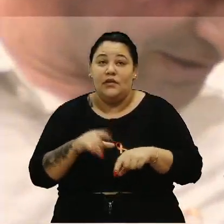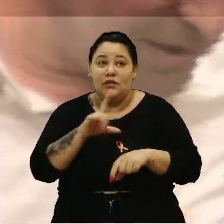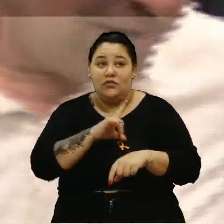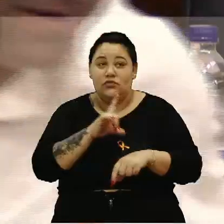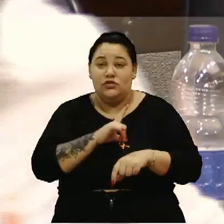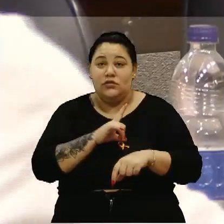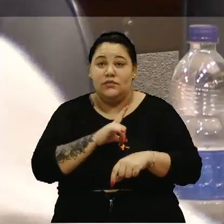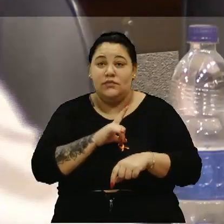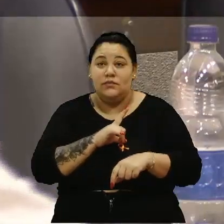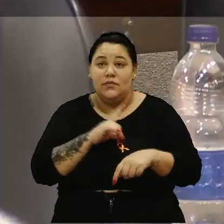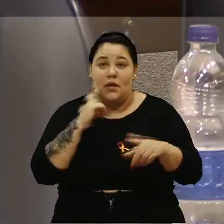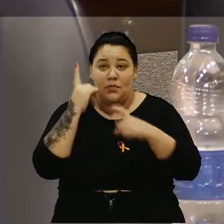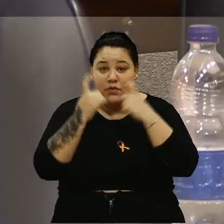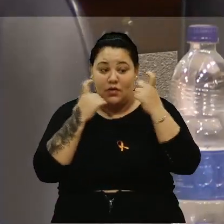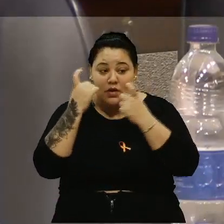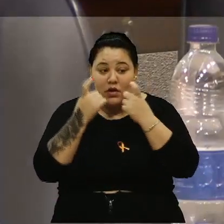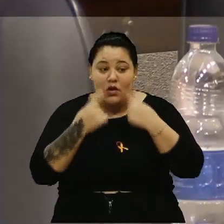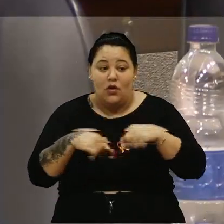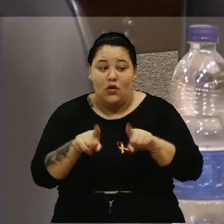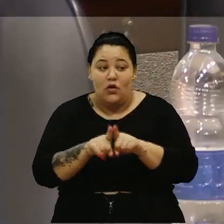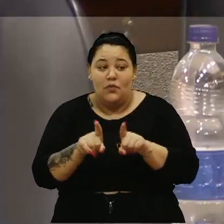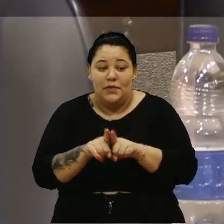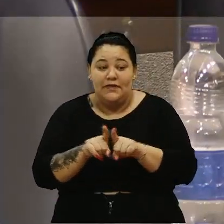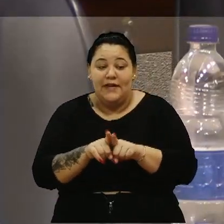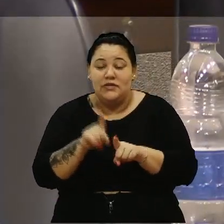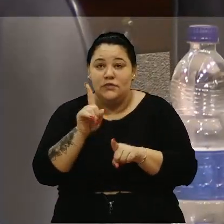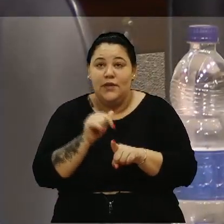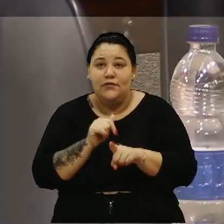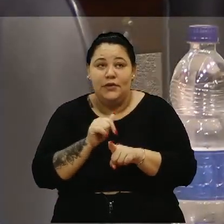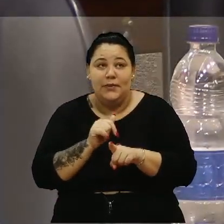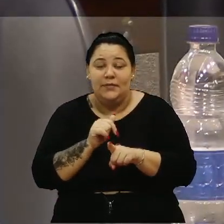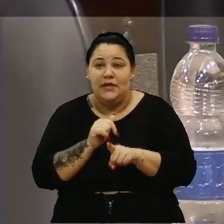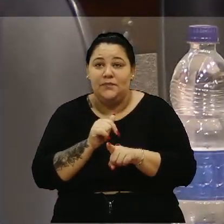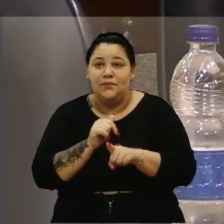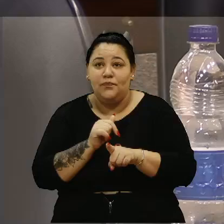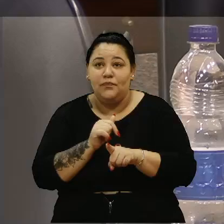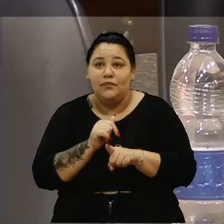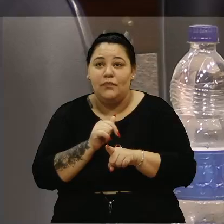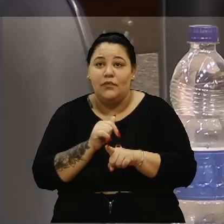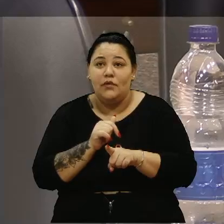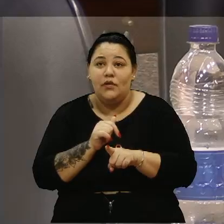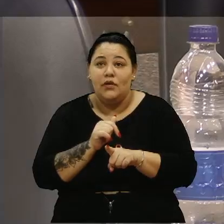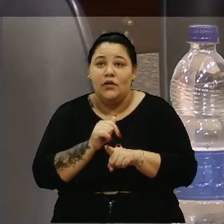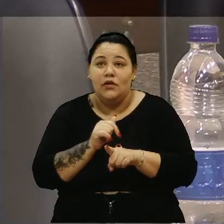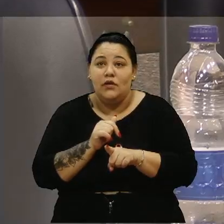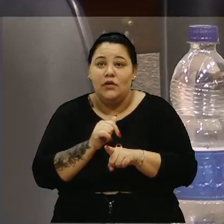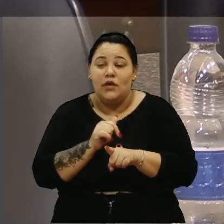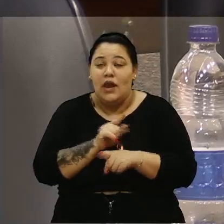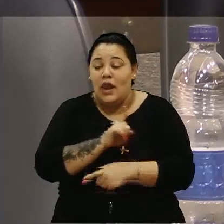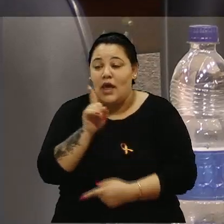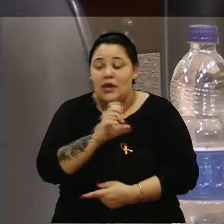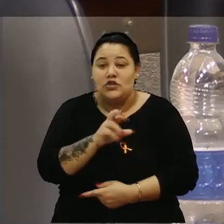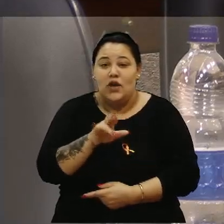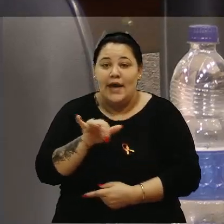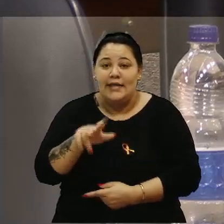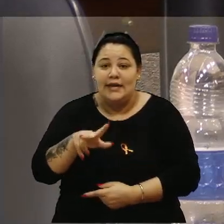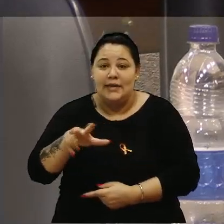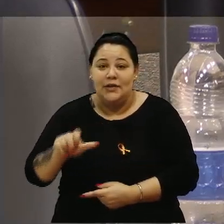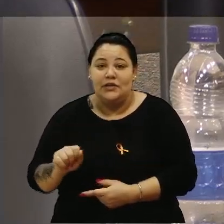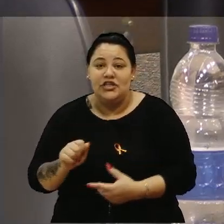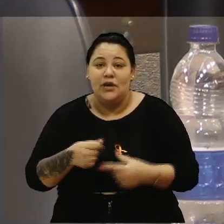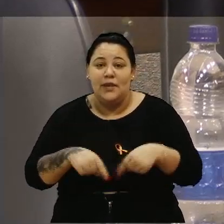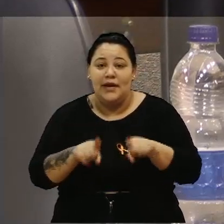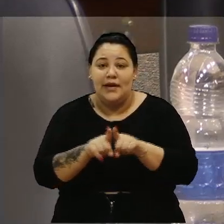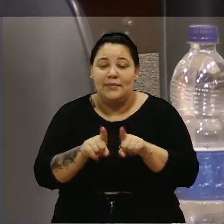era essa questão das zonas das águas, por eu estar inserido lá no campo, lá em Criúva, por nossas terras